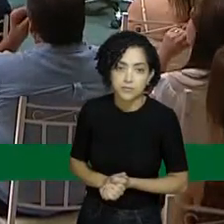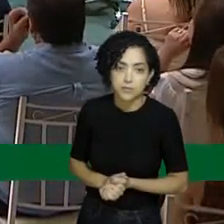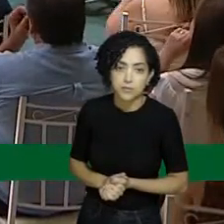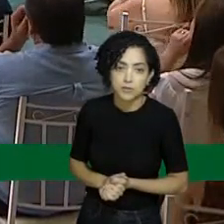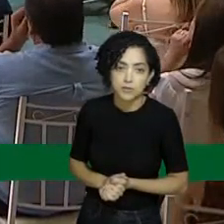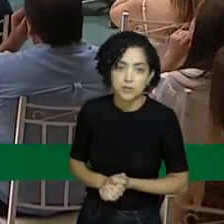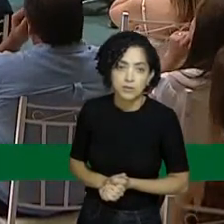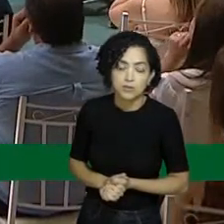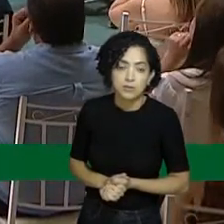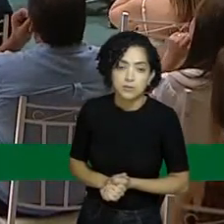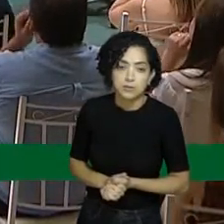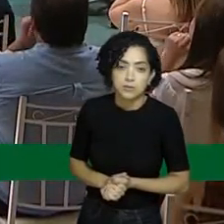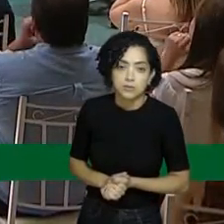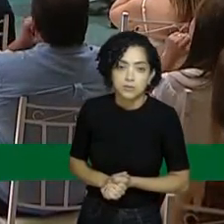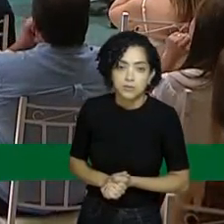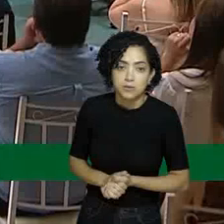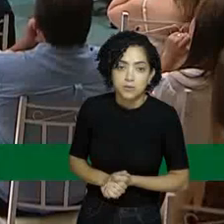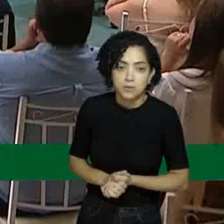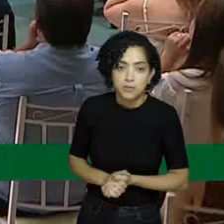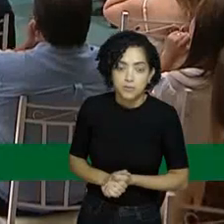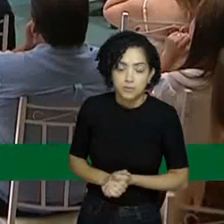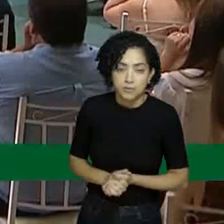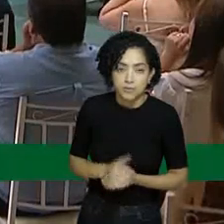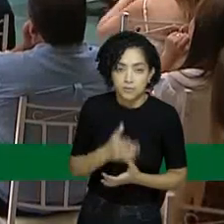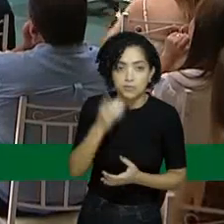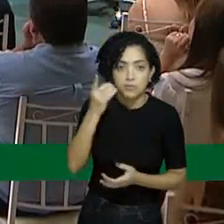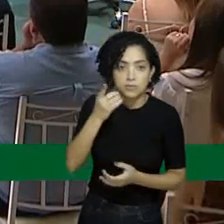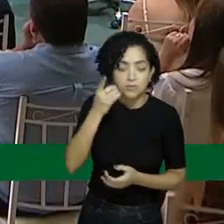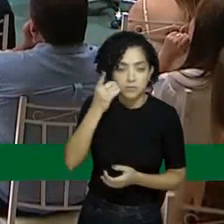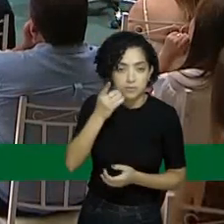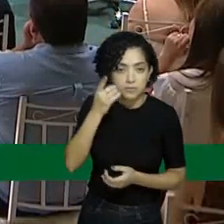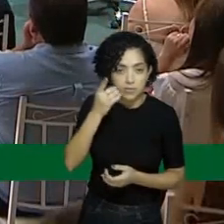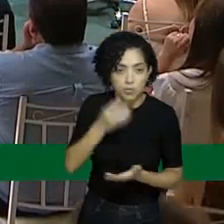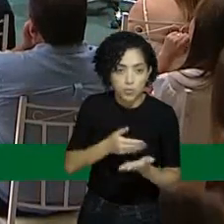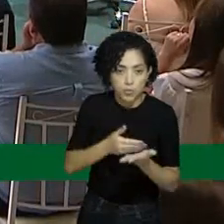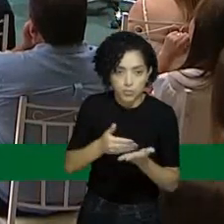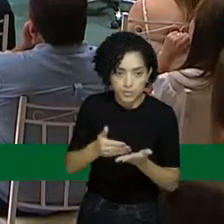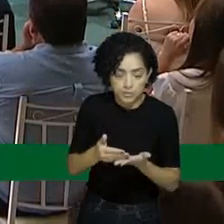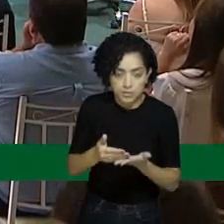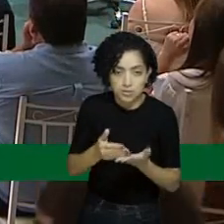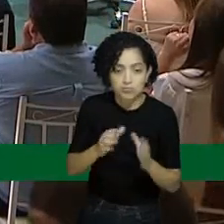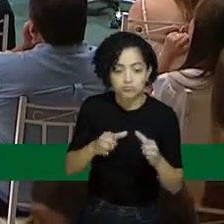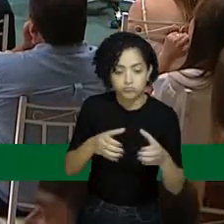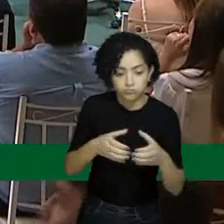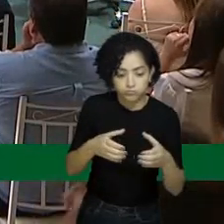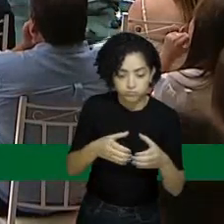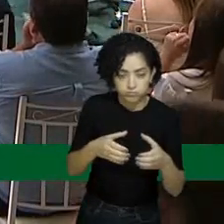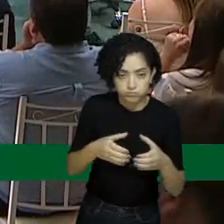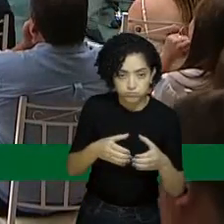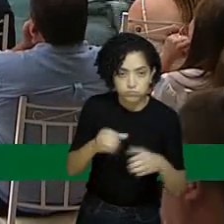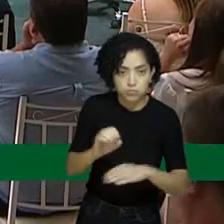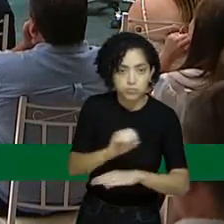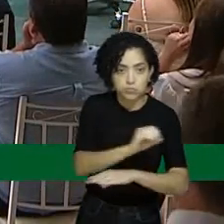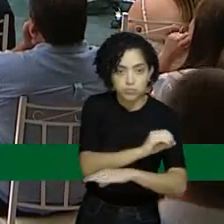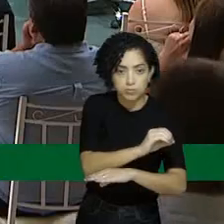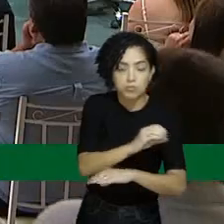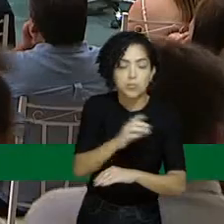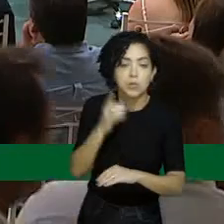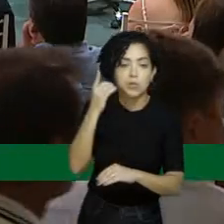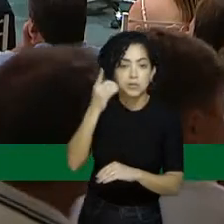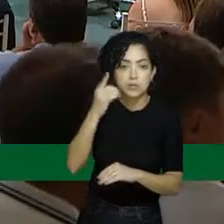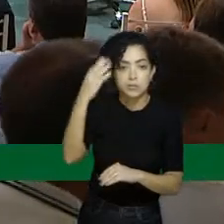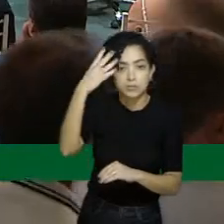Passo agora a apresentação dos colegas deputados, iniciando pela nossa bancada do Oeste, nossa coordenadora, a deputada Luciane